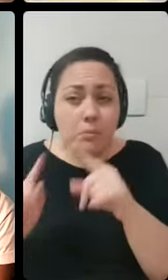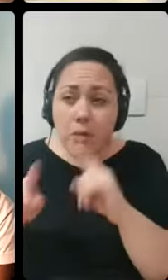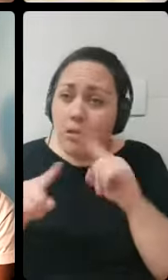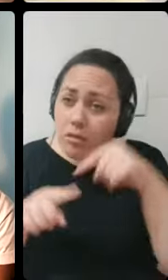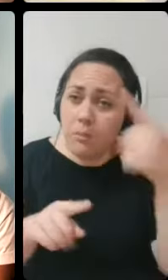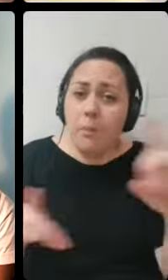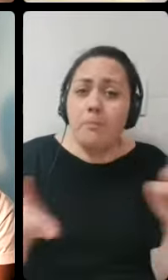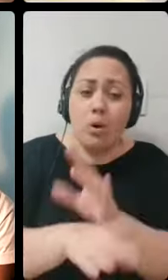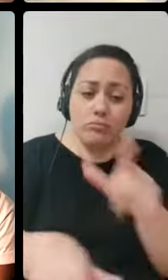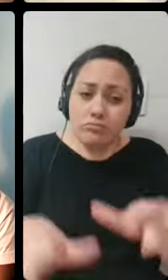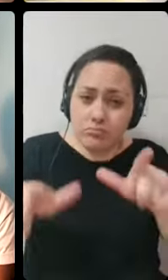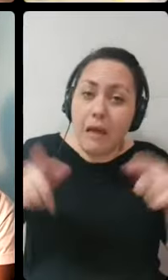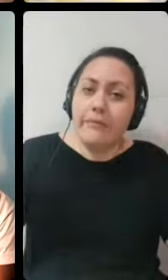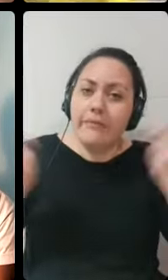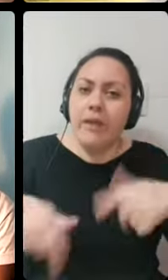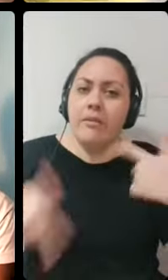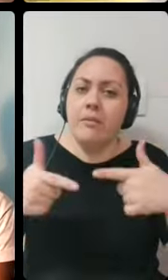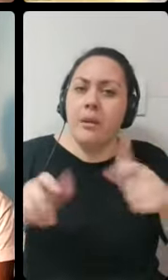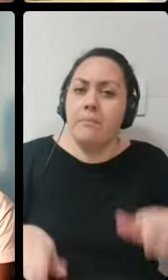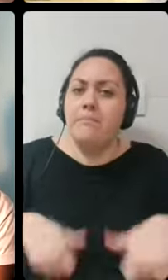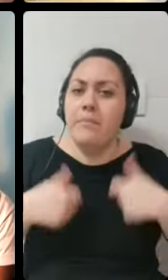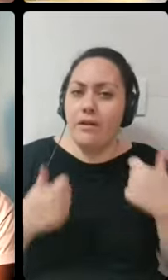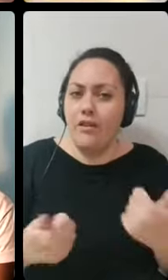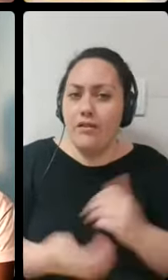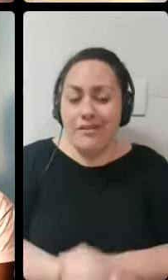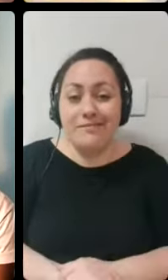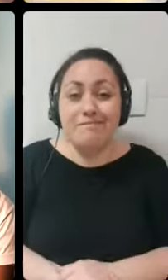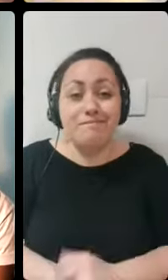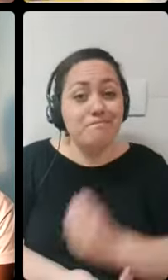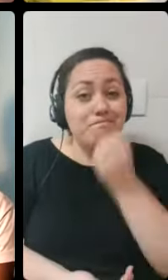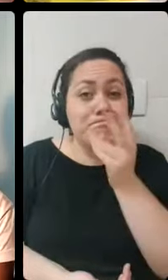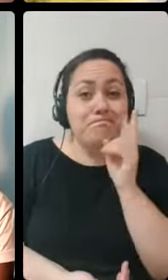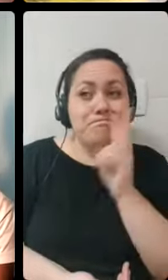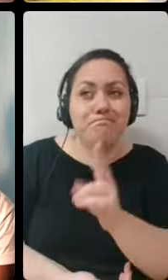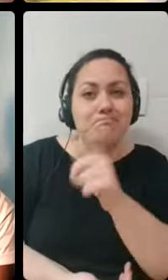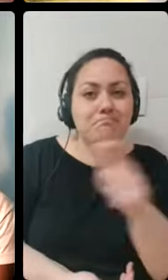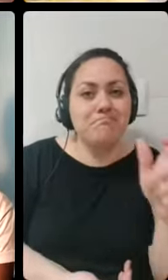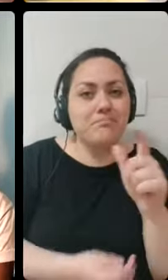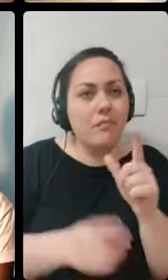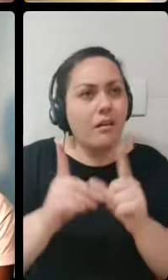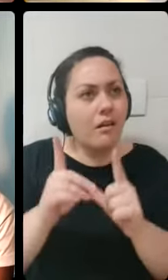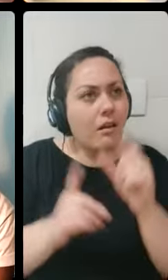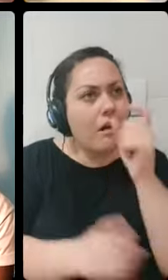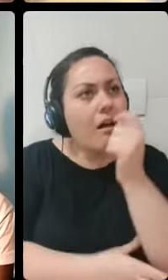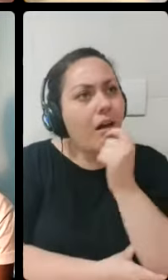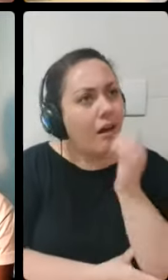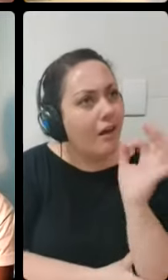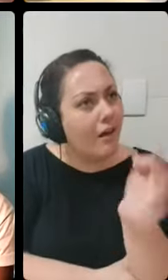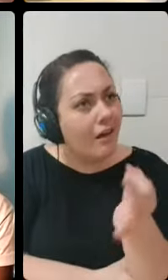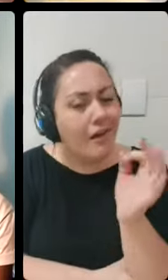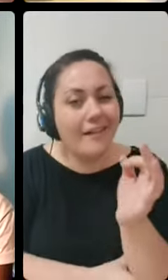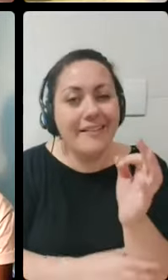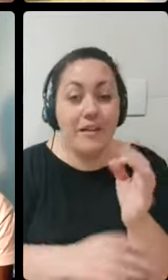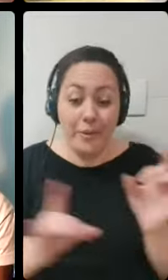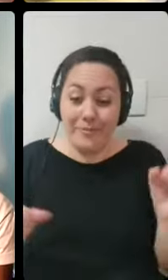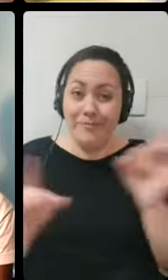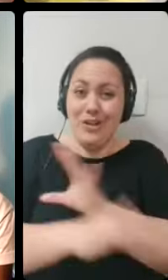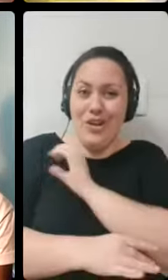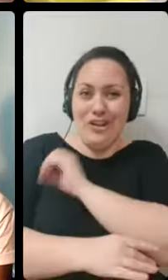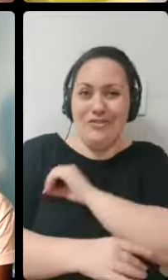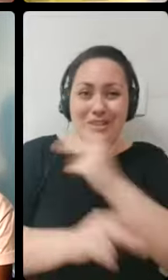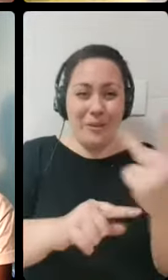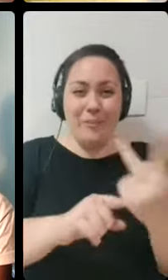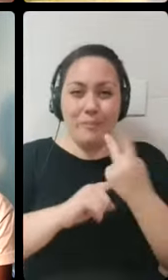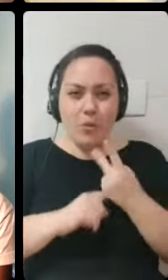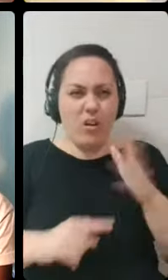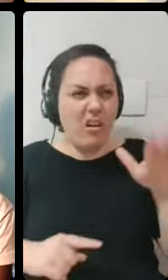E era muito bom de ver, tipo, a expressão das pessoas mudarem e elas vindo conversar com a gente pós-oficina e saber assim, tipo, ah,